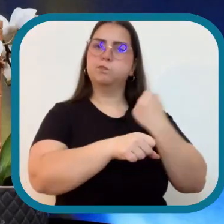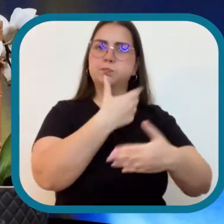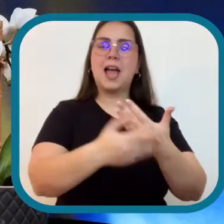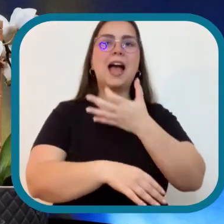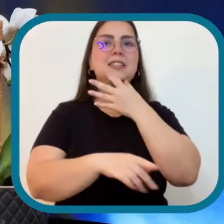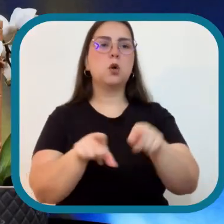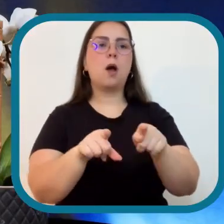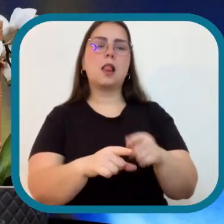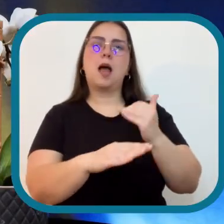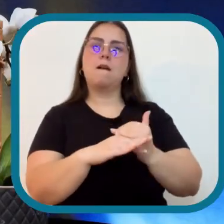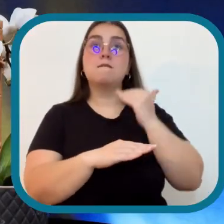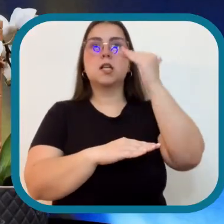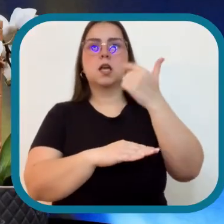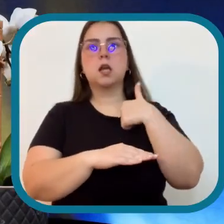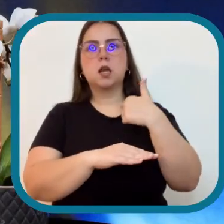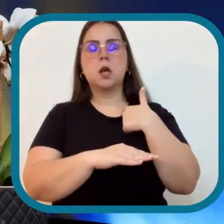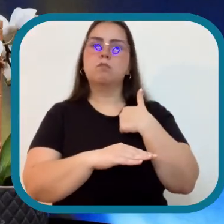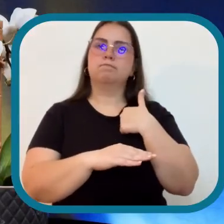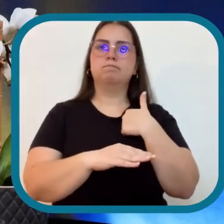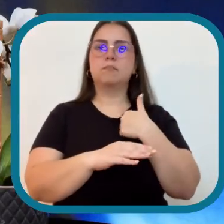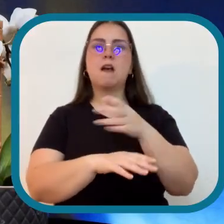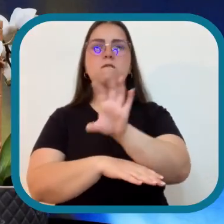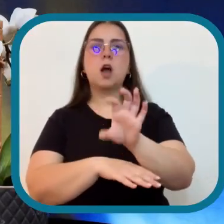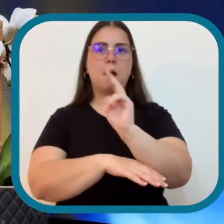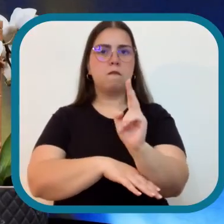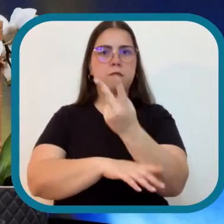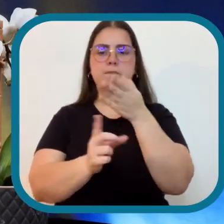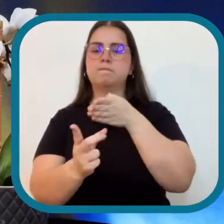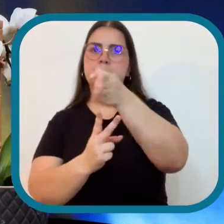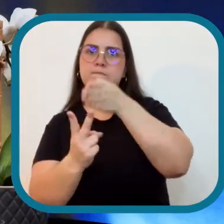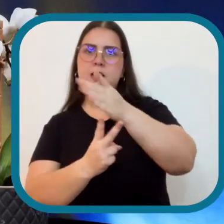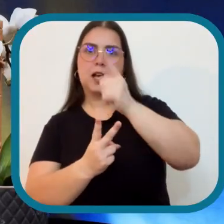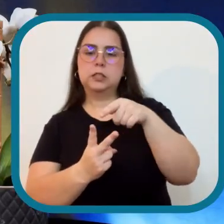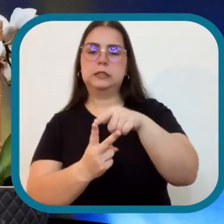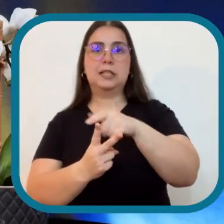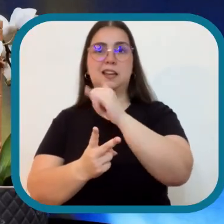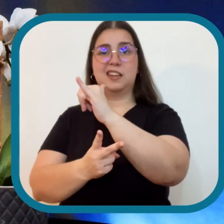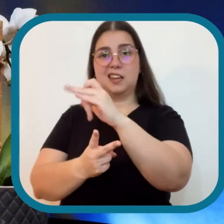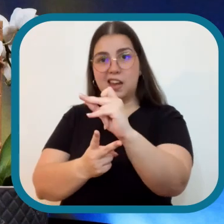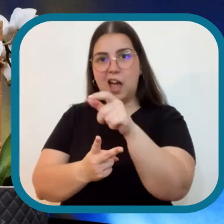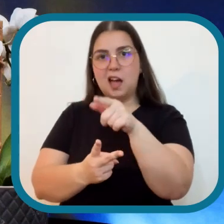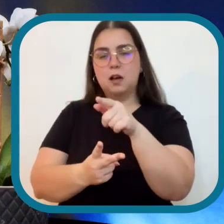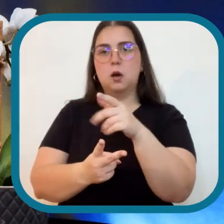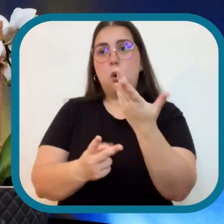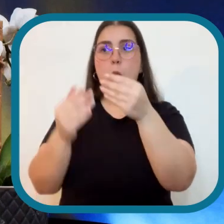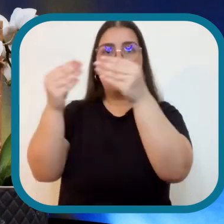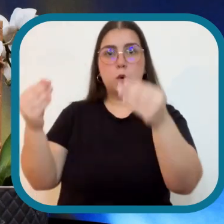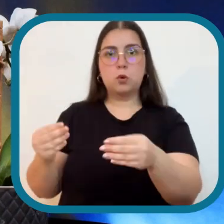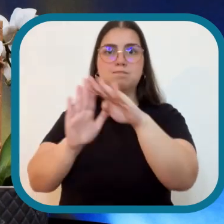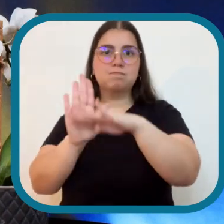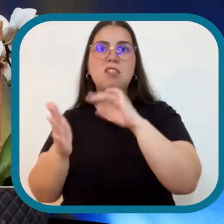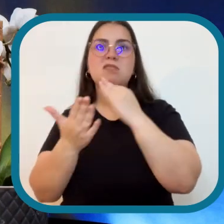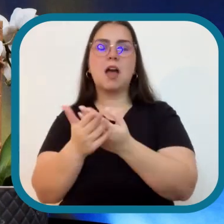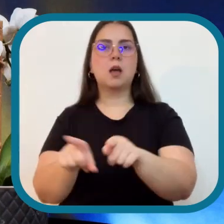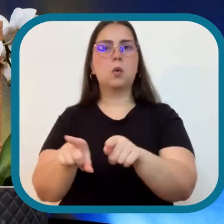tarefa é mais avançada, eu devo trabalhar de forma mais híbrida, em que aquele agente ou aquele